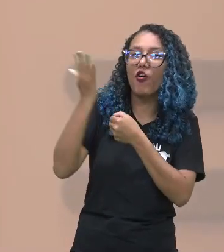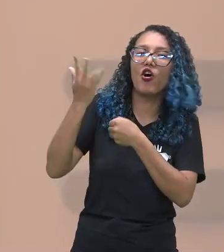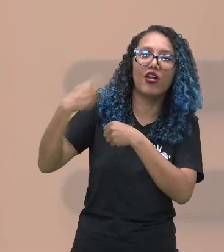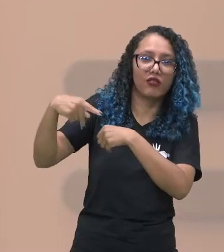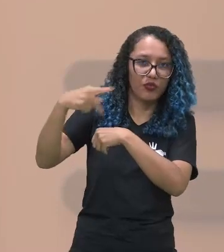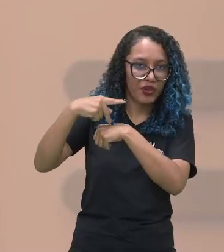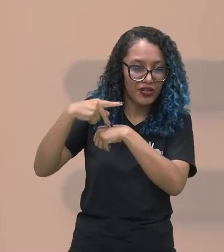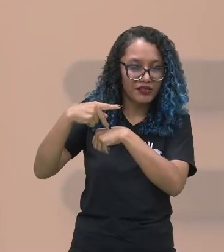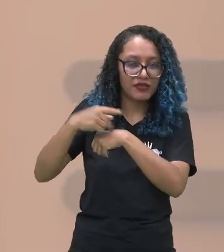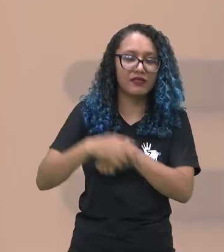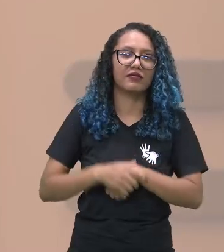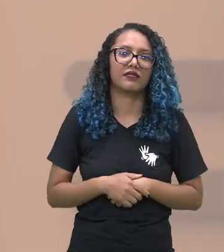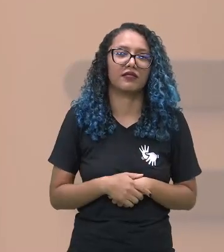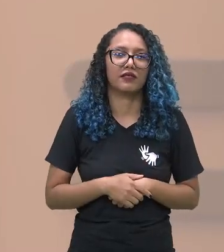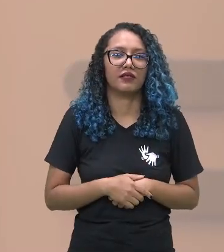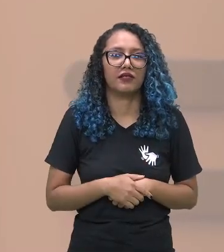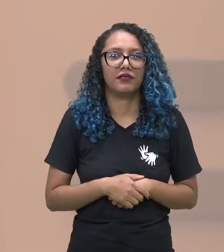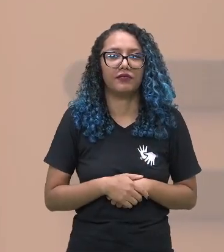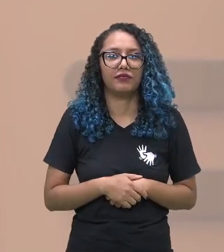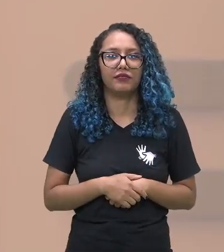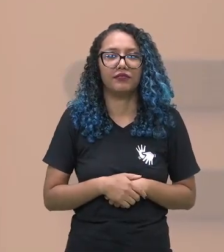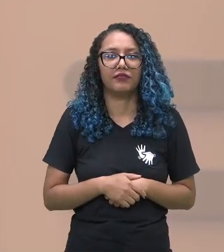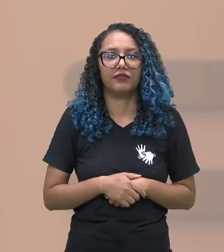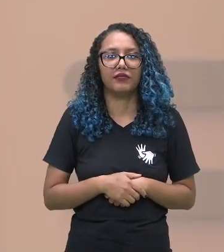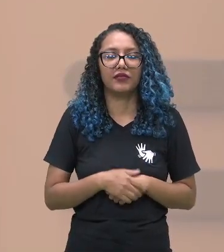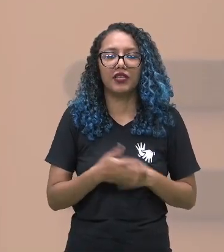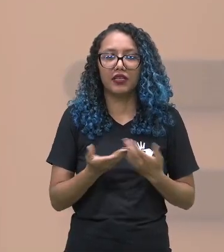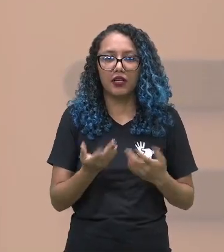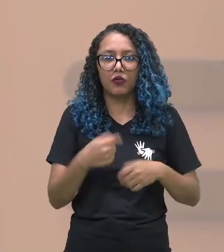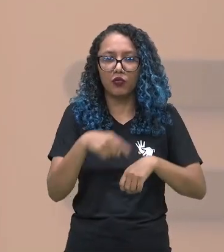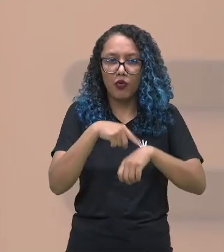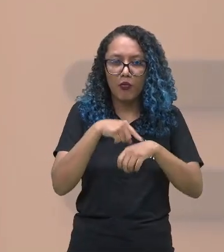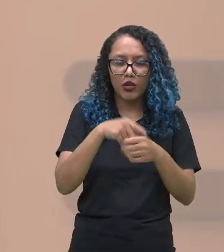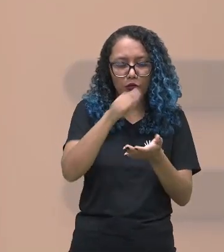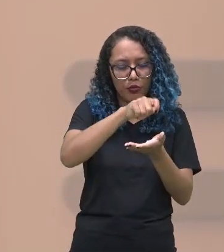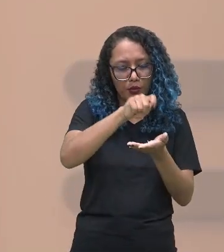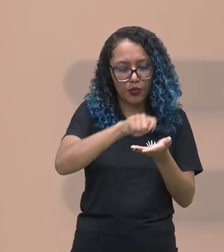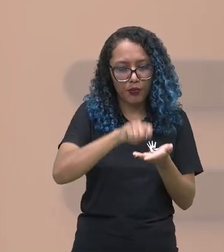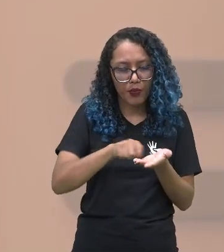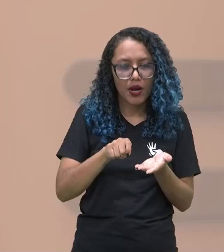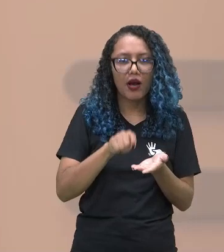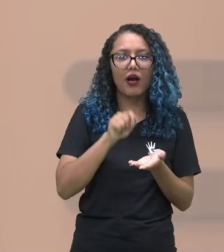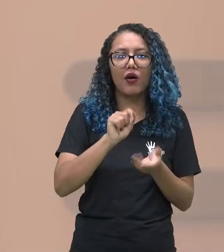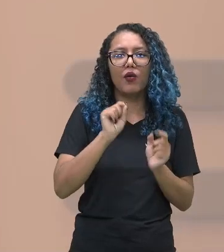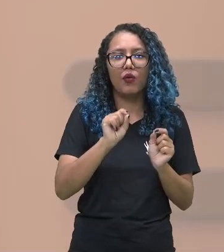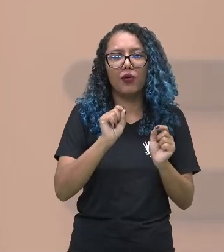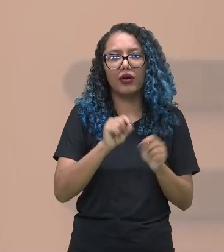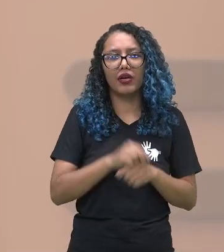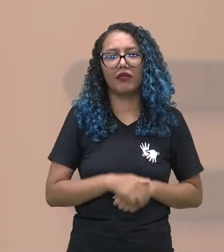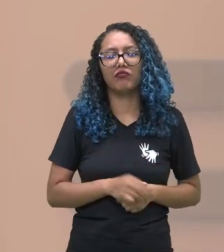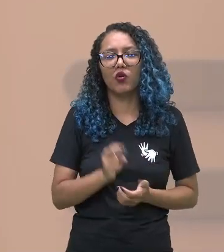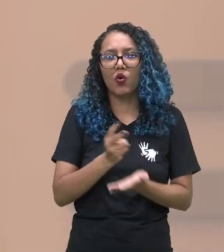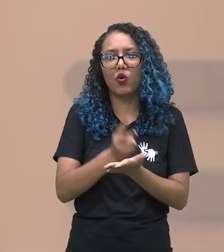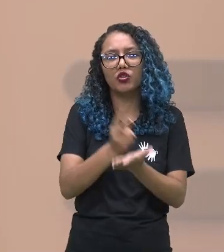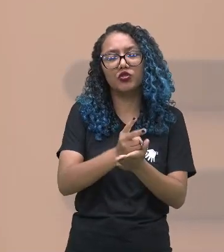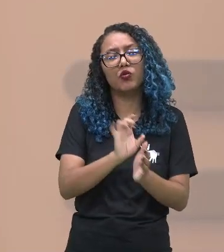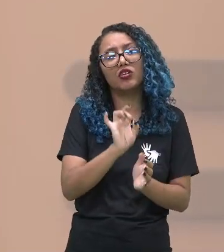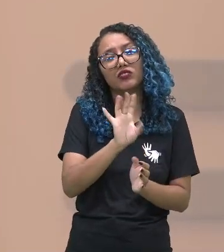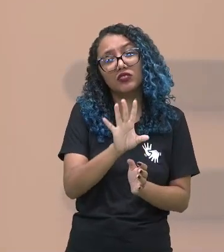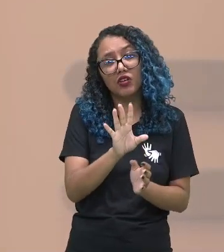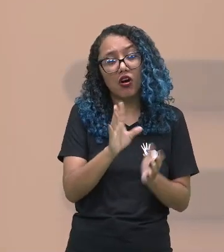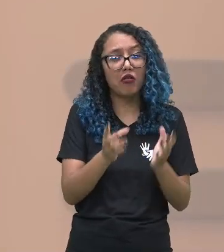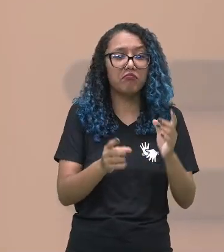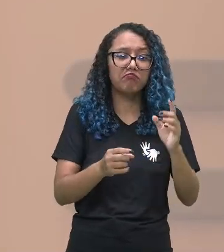Brasil, até o momento que ele escreve a obra, ele vai dizer que permanece como mero reprodutor